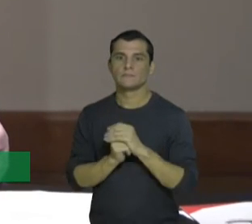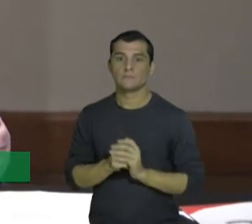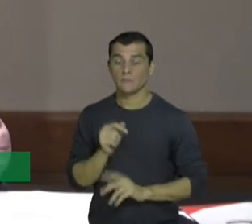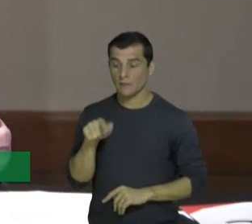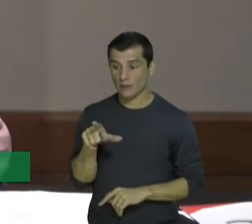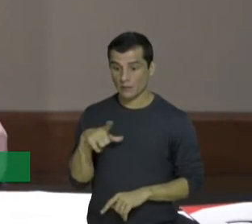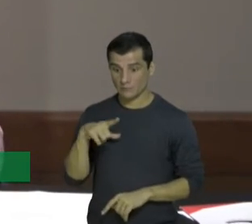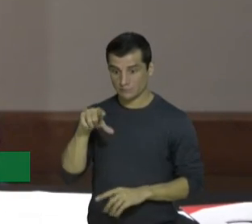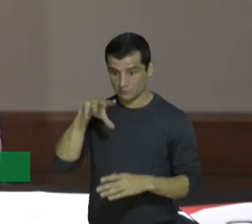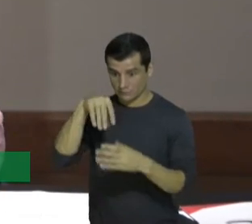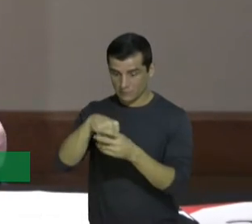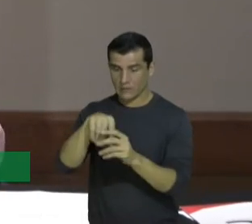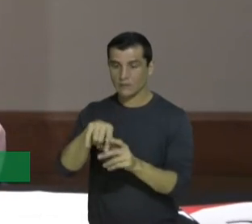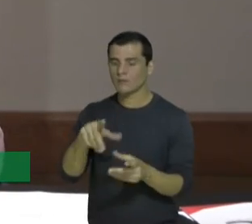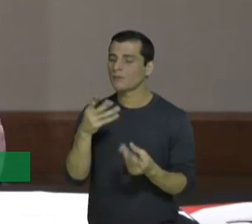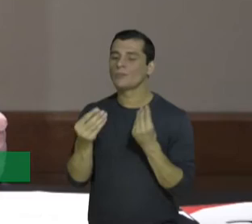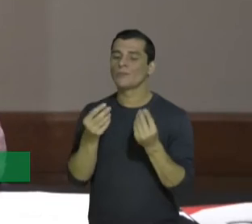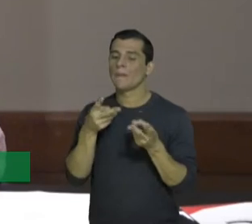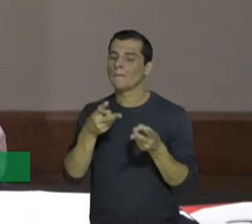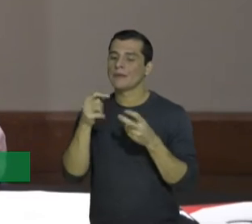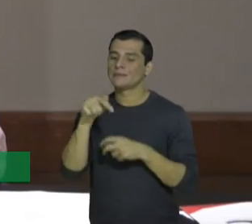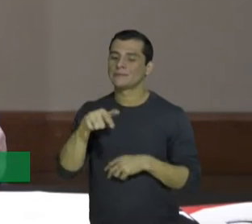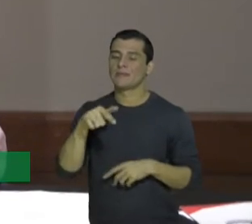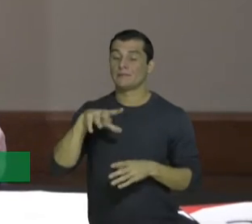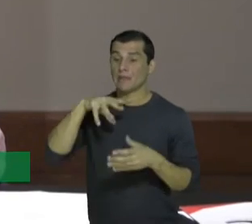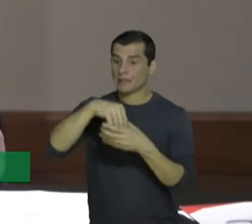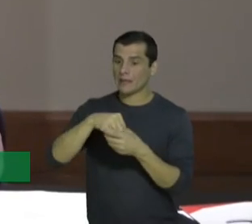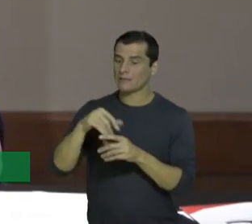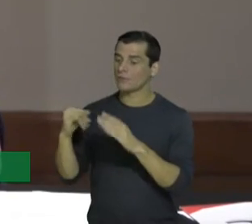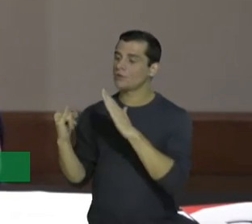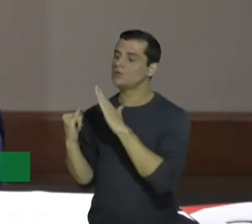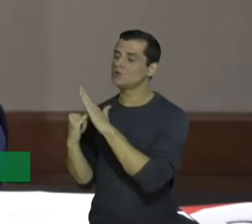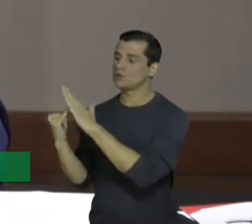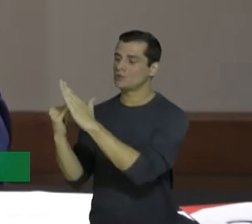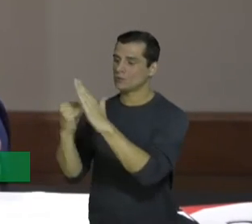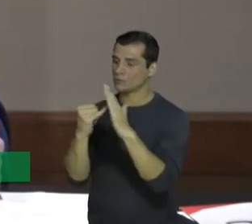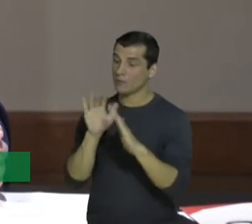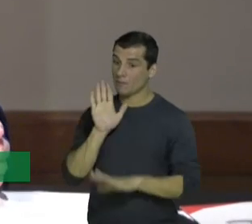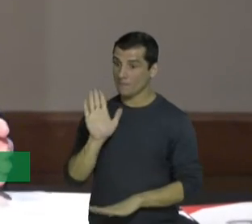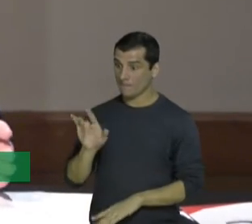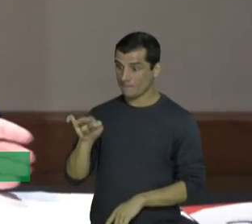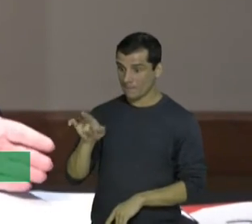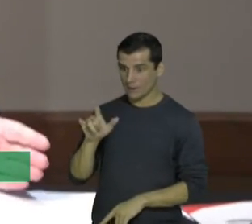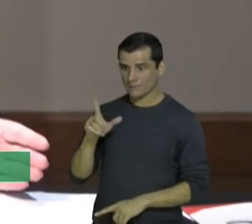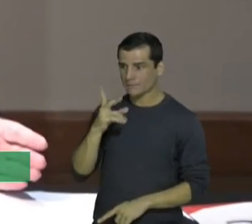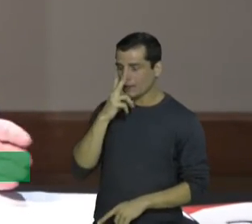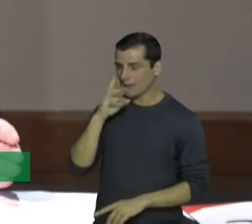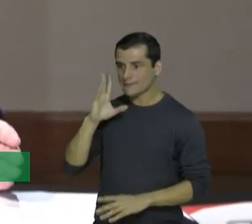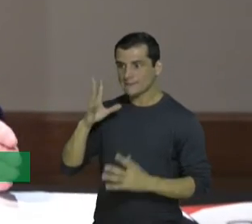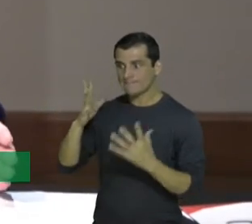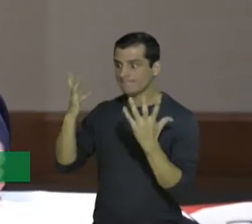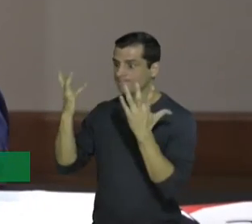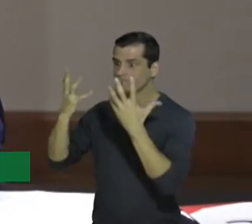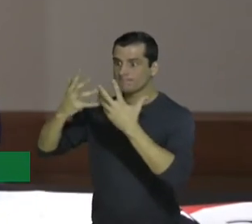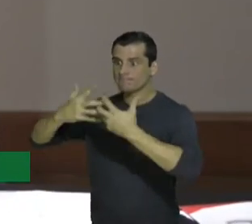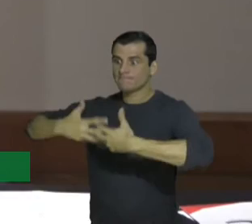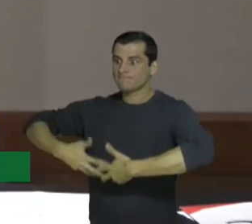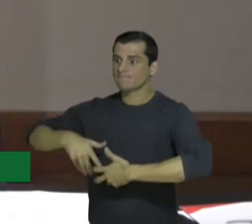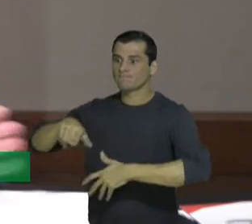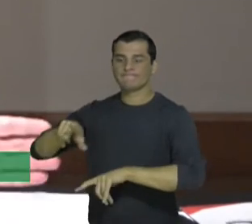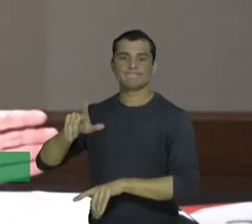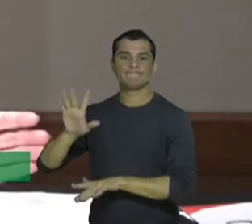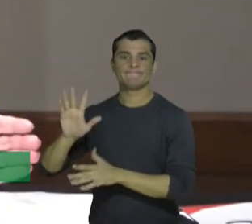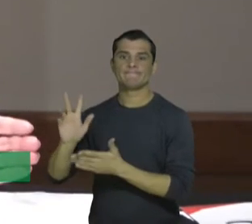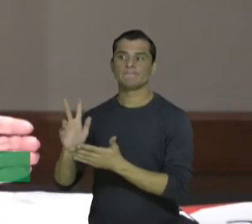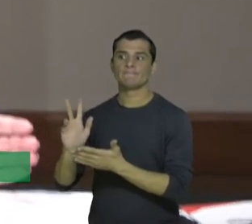per perceptível para muita gente ou para muitas instituições mas o dinamismo com que isso acontece é